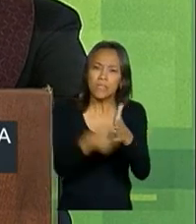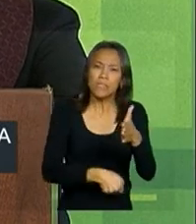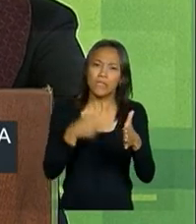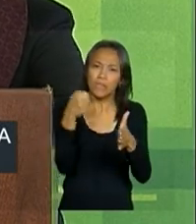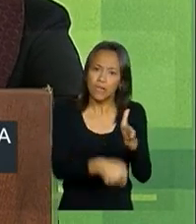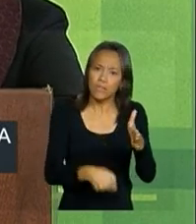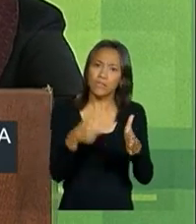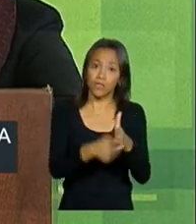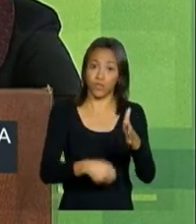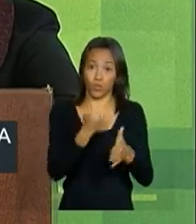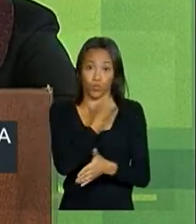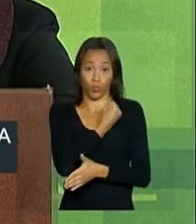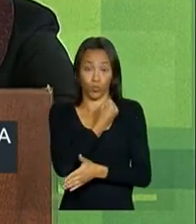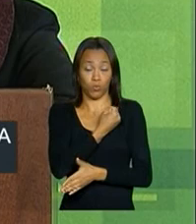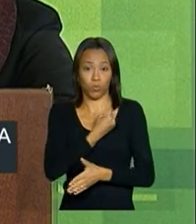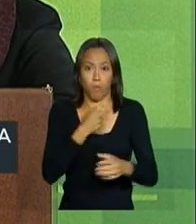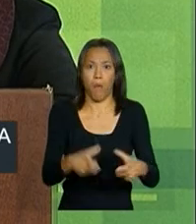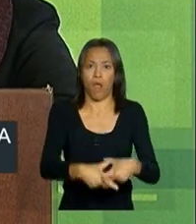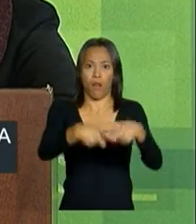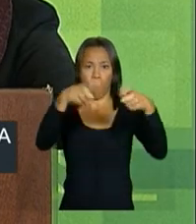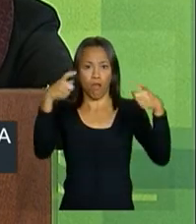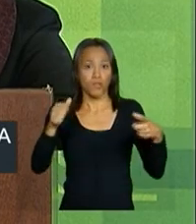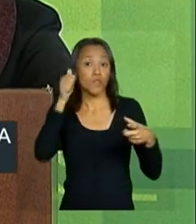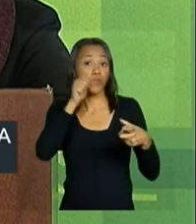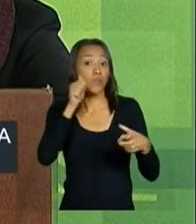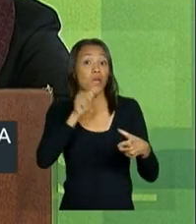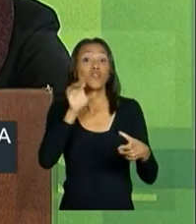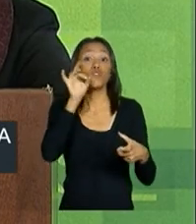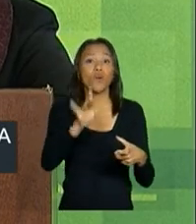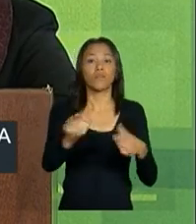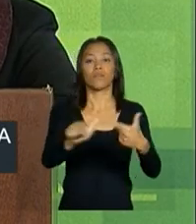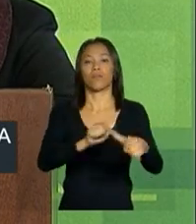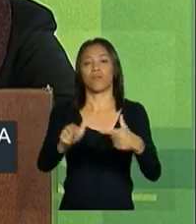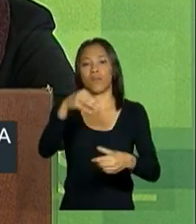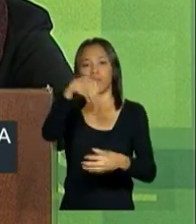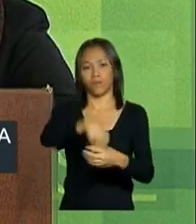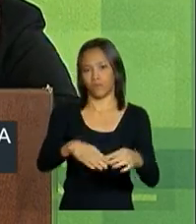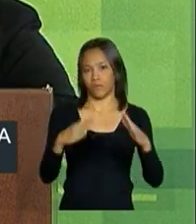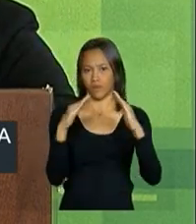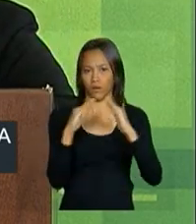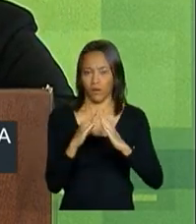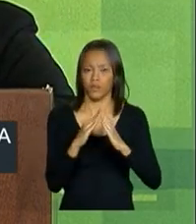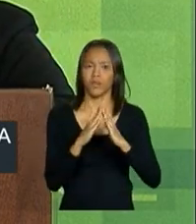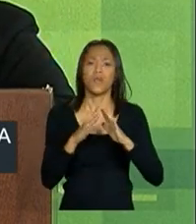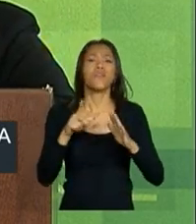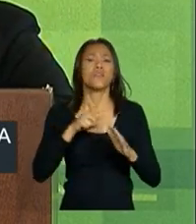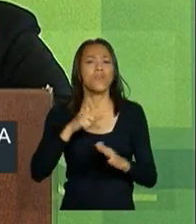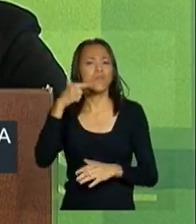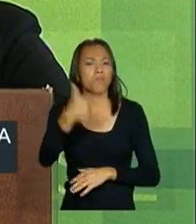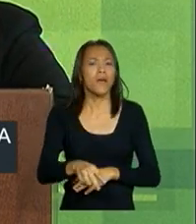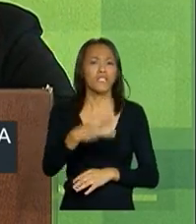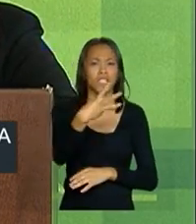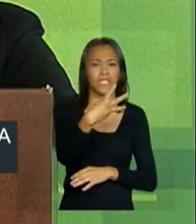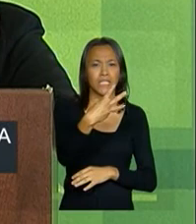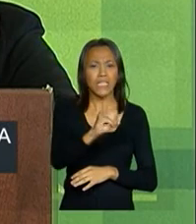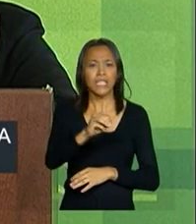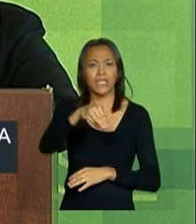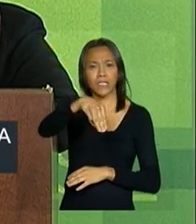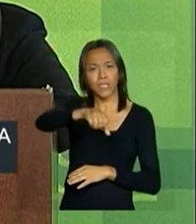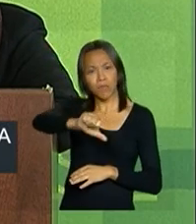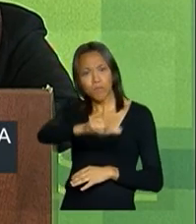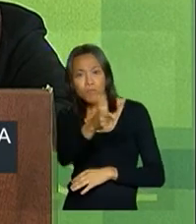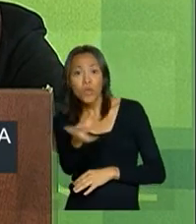de um grande número de mulheres apenas como donas de casa nós temos mais de 30 milhões de mulheres